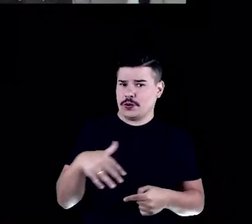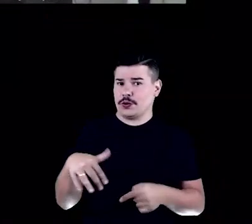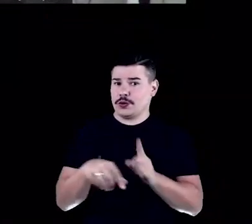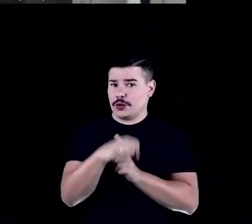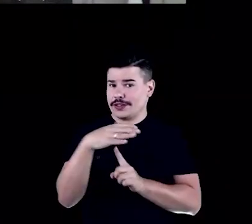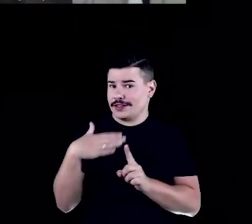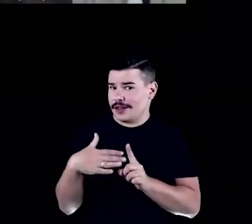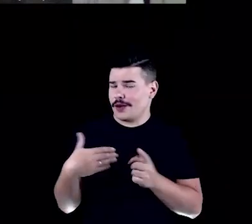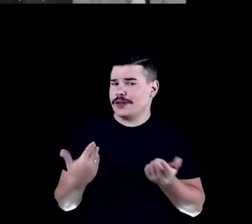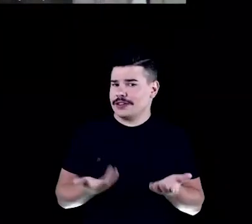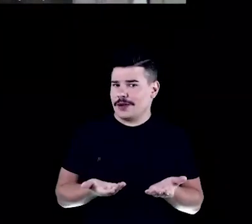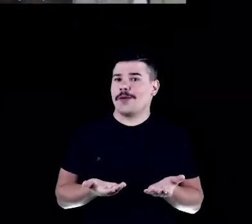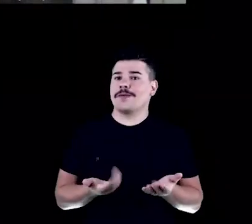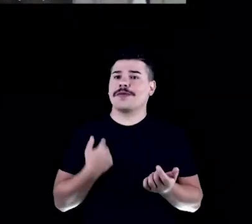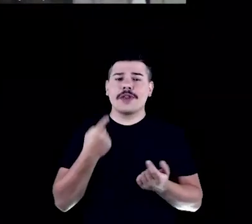né?